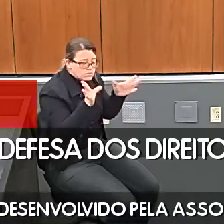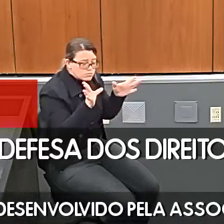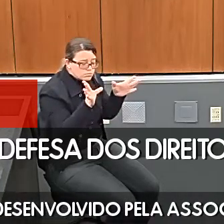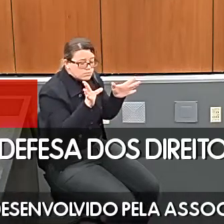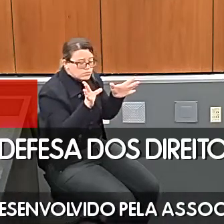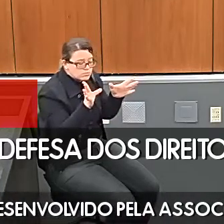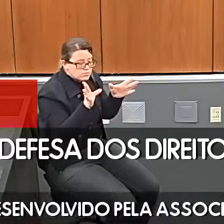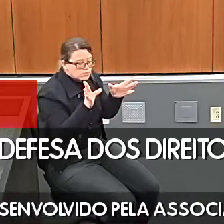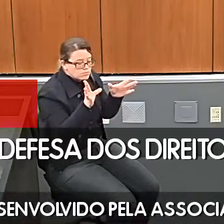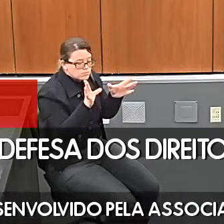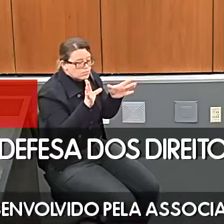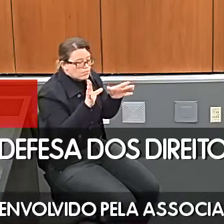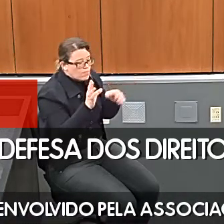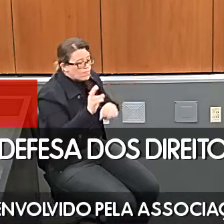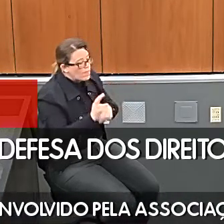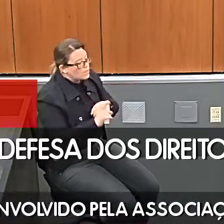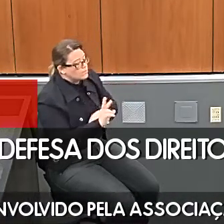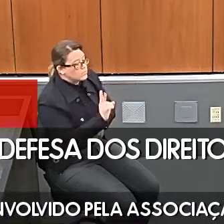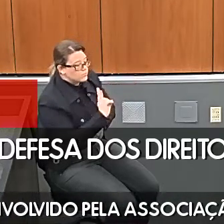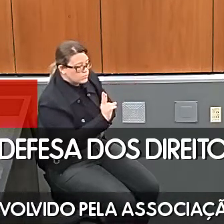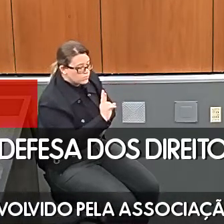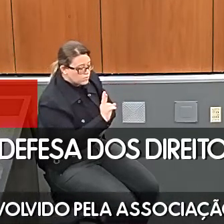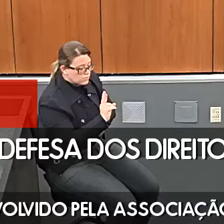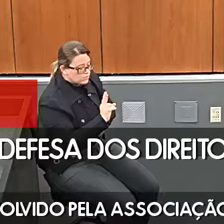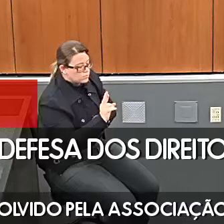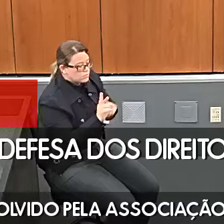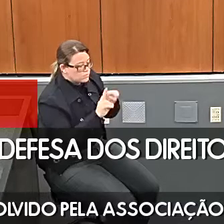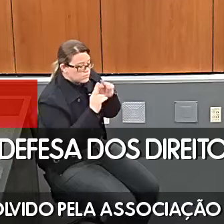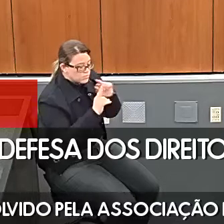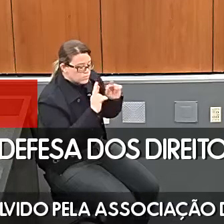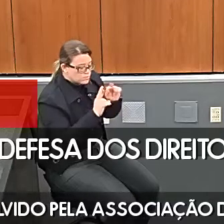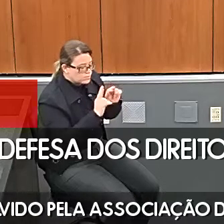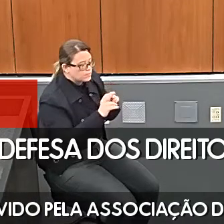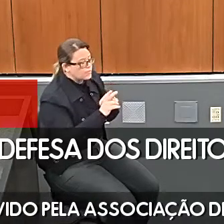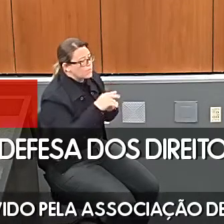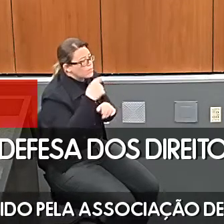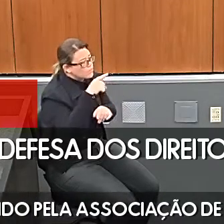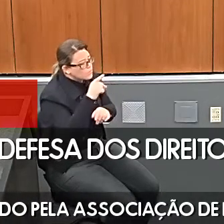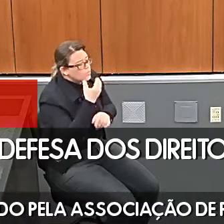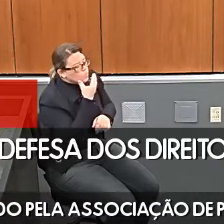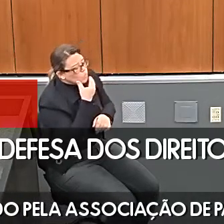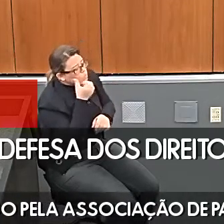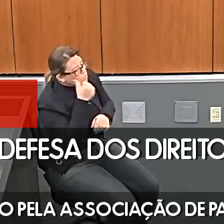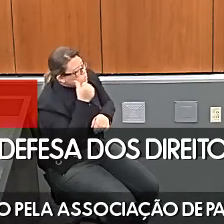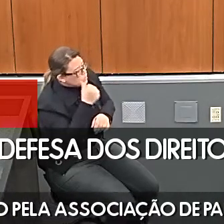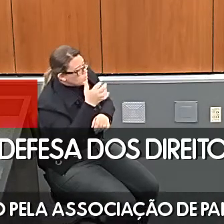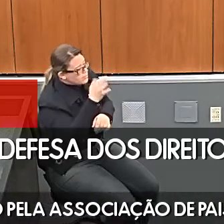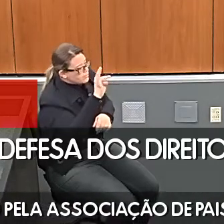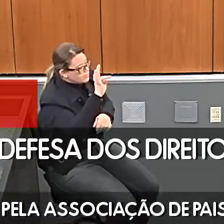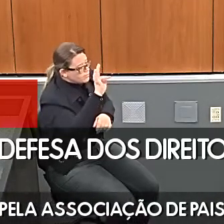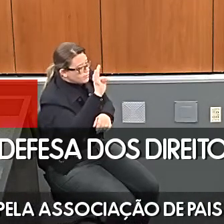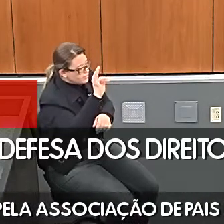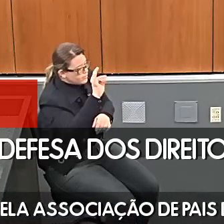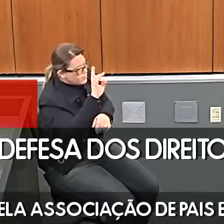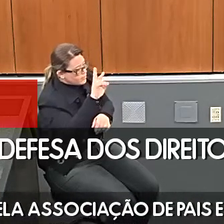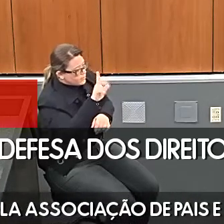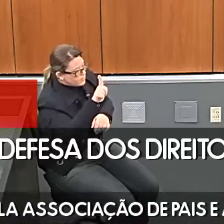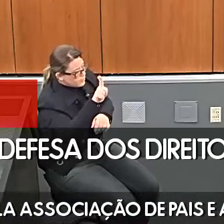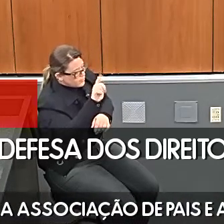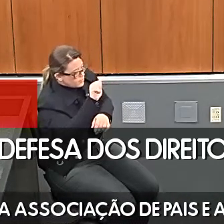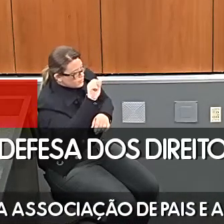vigilante Flávia, o curso veio agregar conhecimentos técnicos. Sempre que precisamos um deficiente